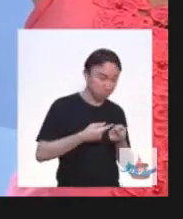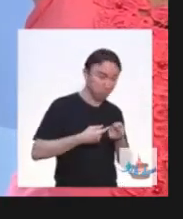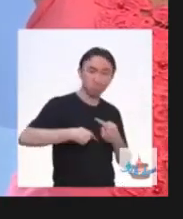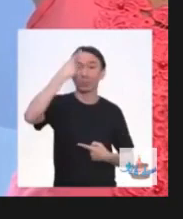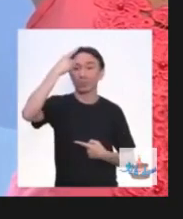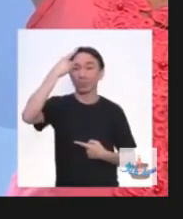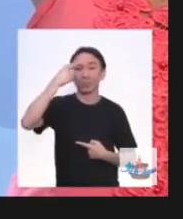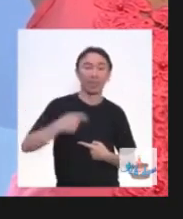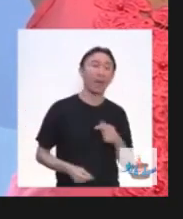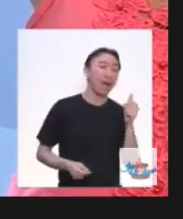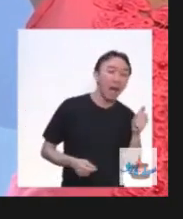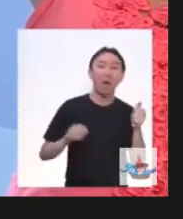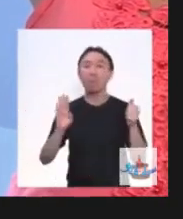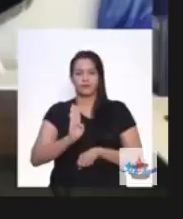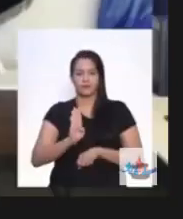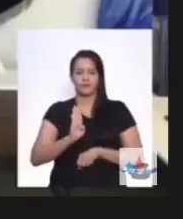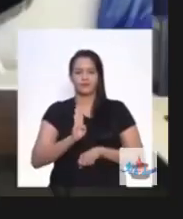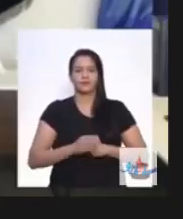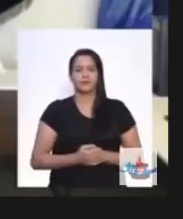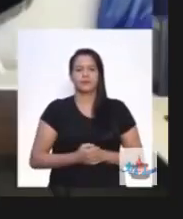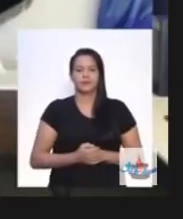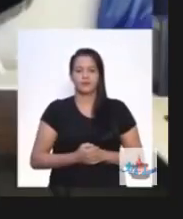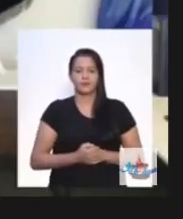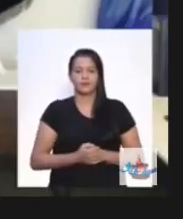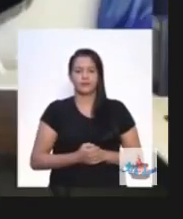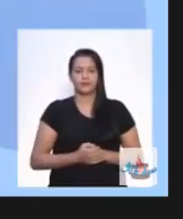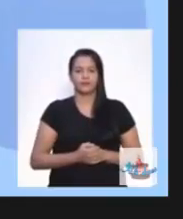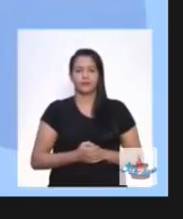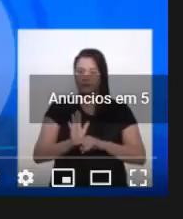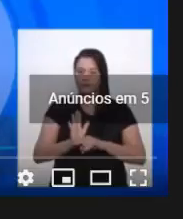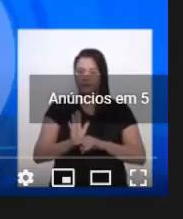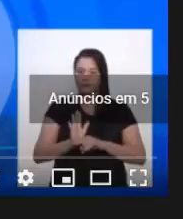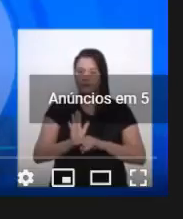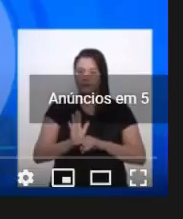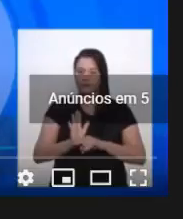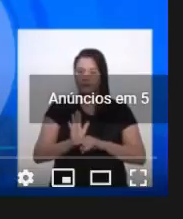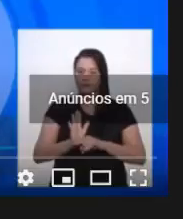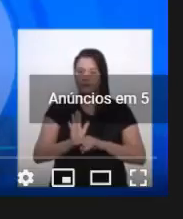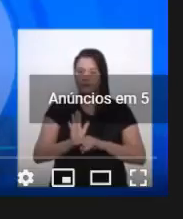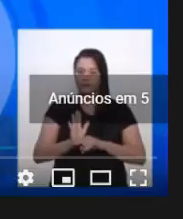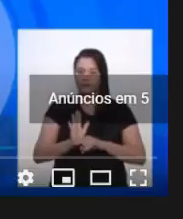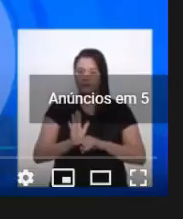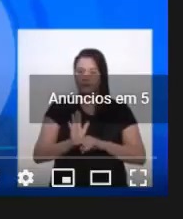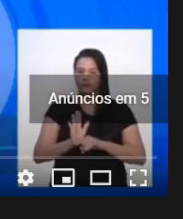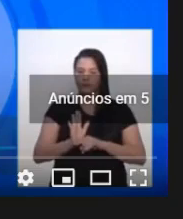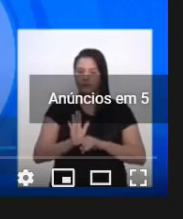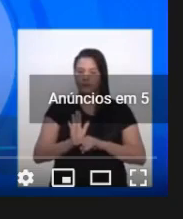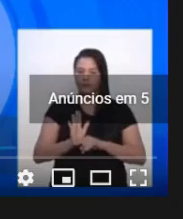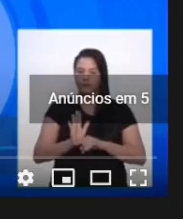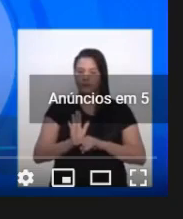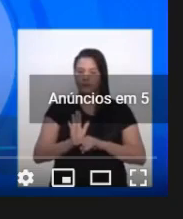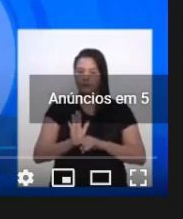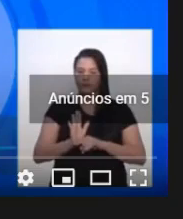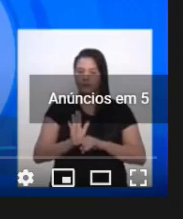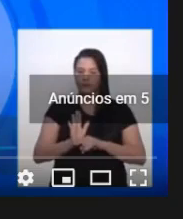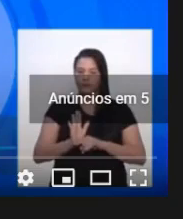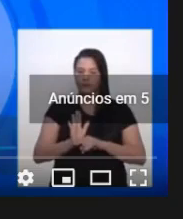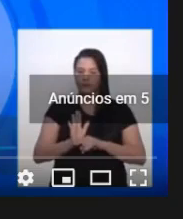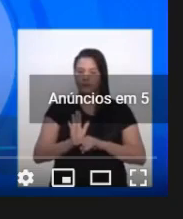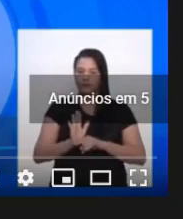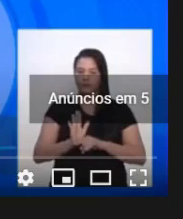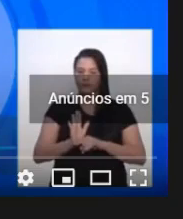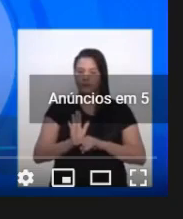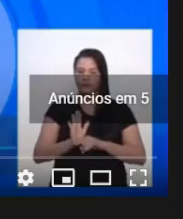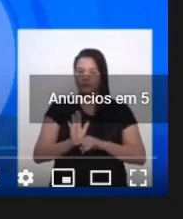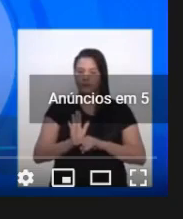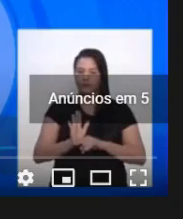é de qual país? Do A ou do B? É o país B? A professora vai dando aula e ela fala o que é importação,